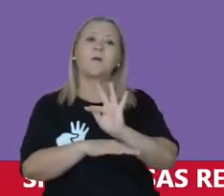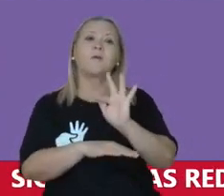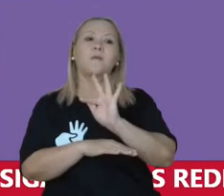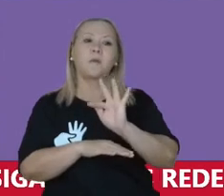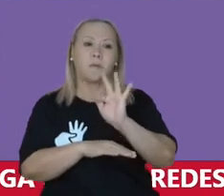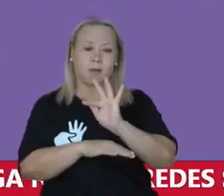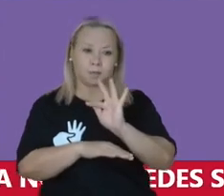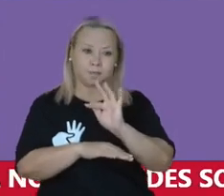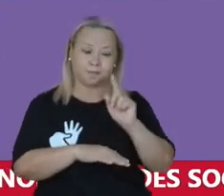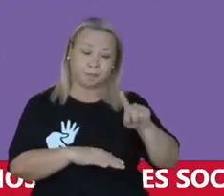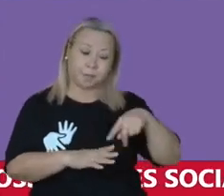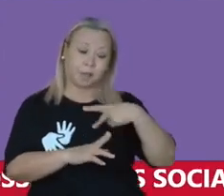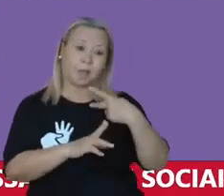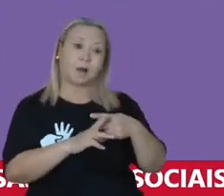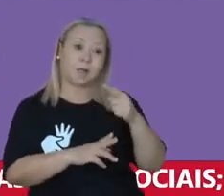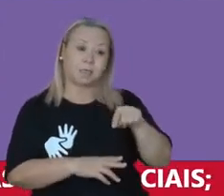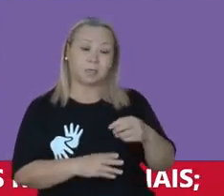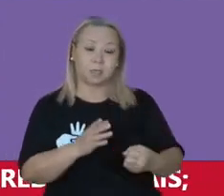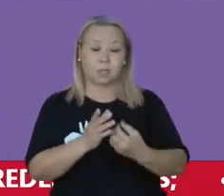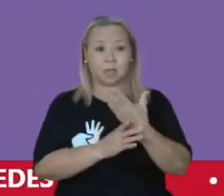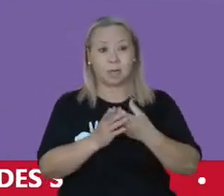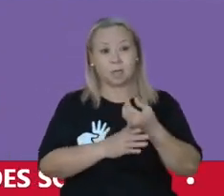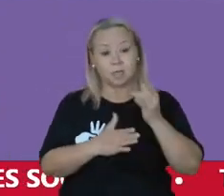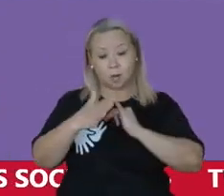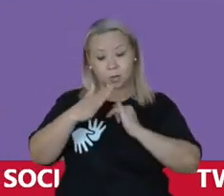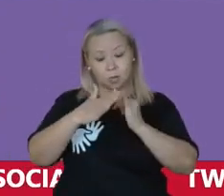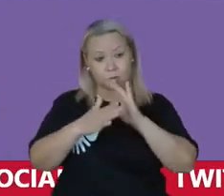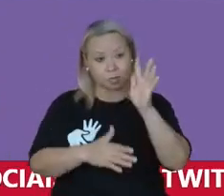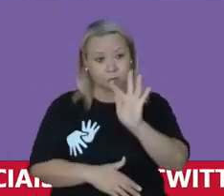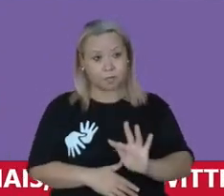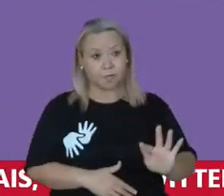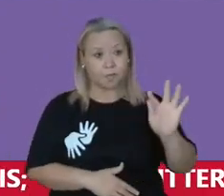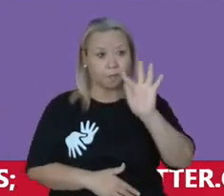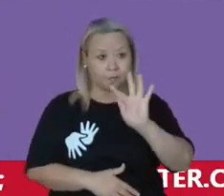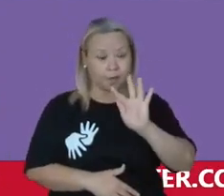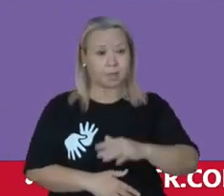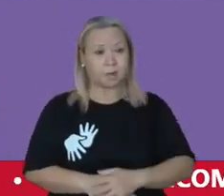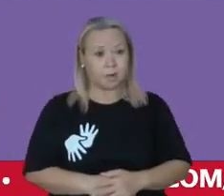E, além disso, a criação de institutos federais,